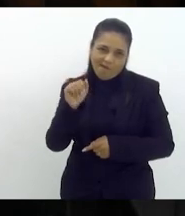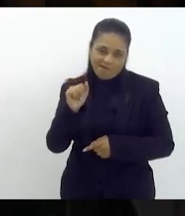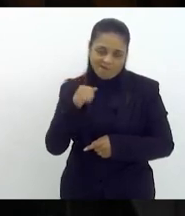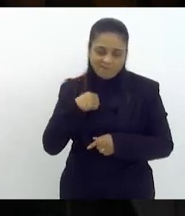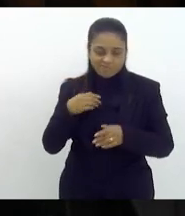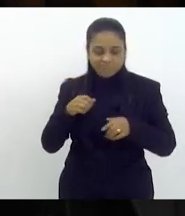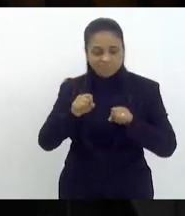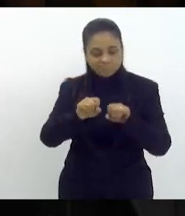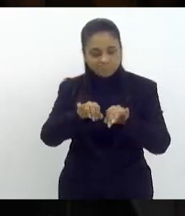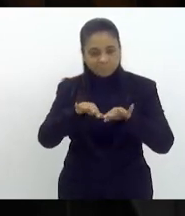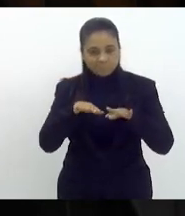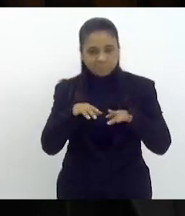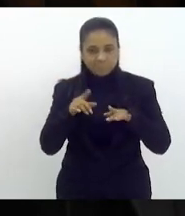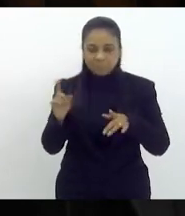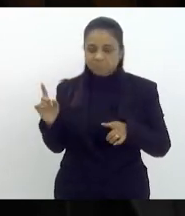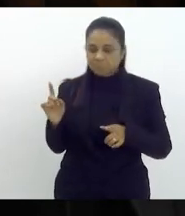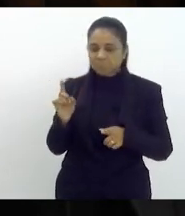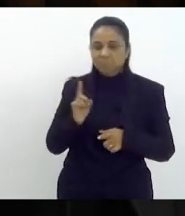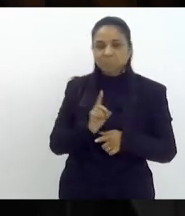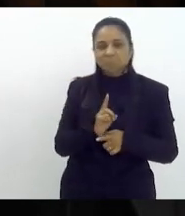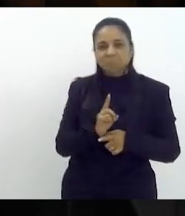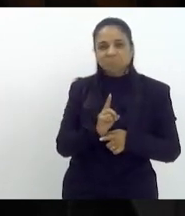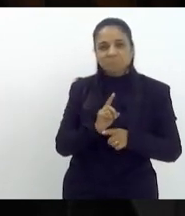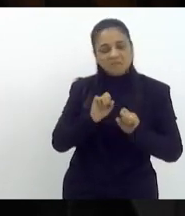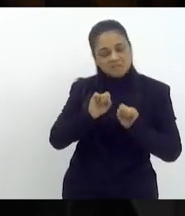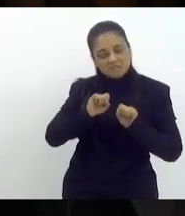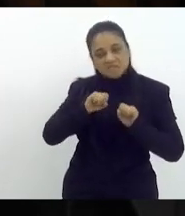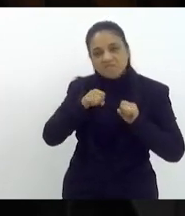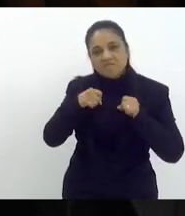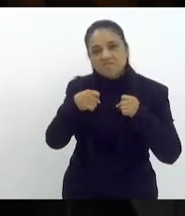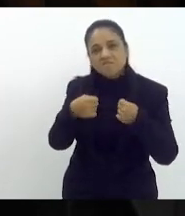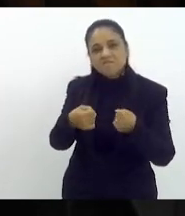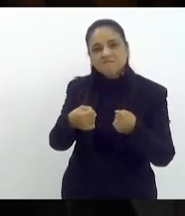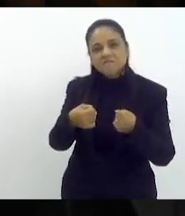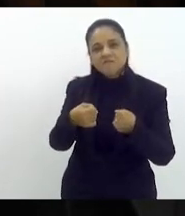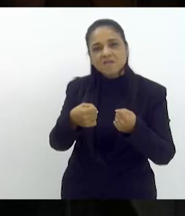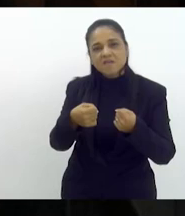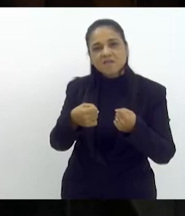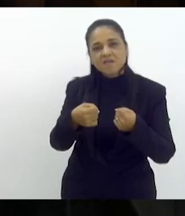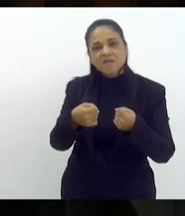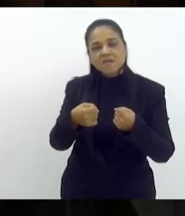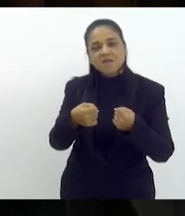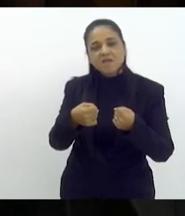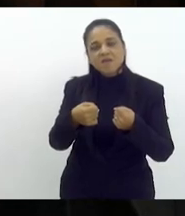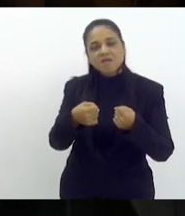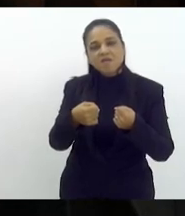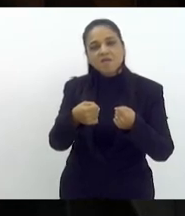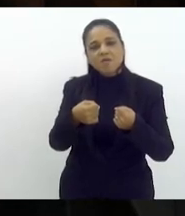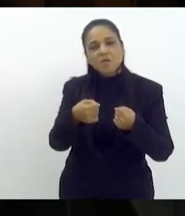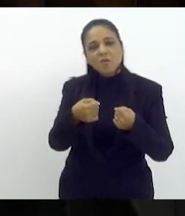plenário e fazer a defesa do poder econômico